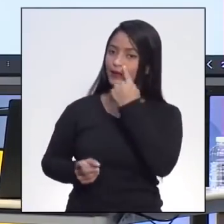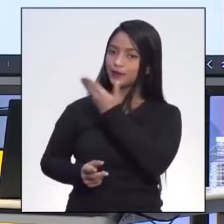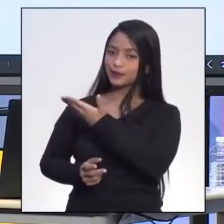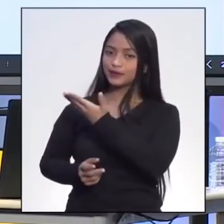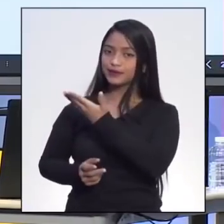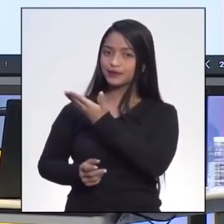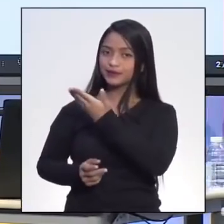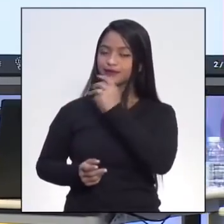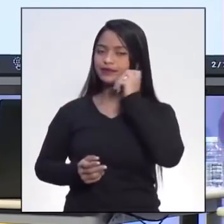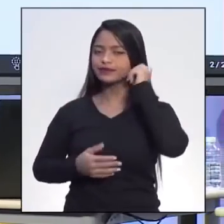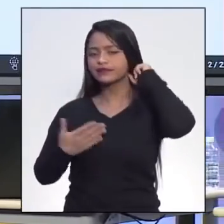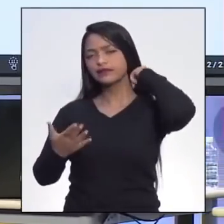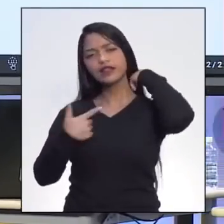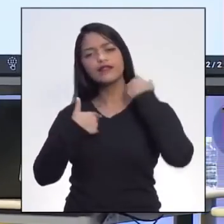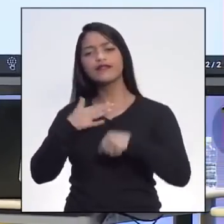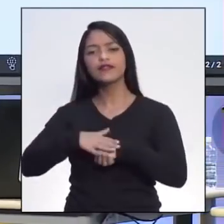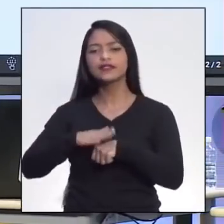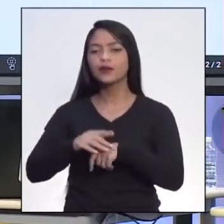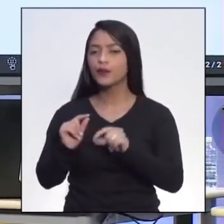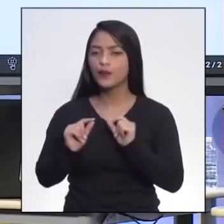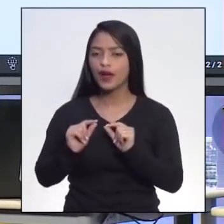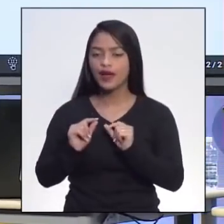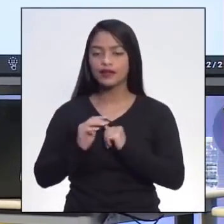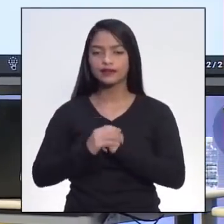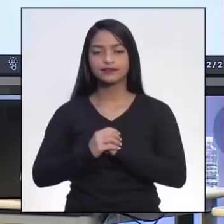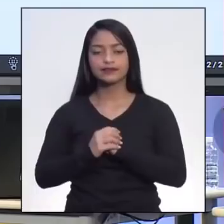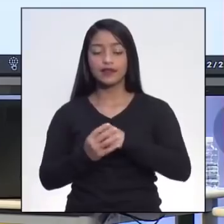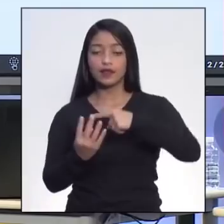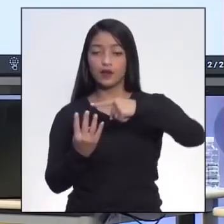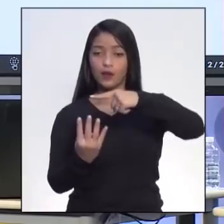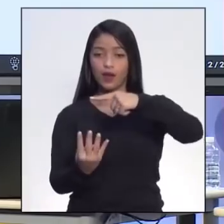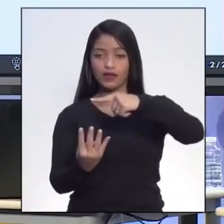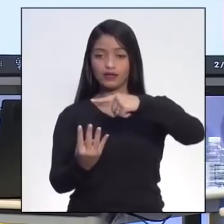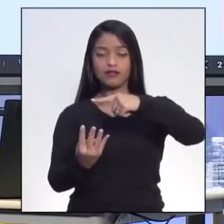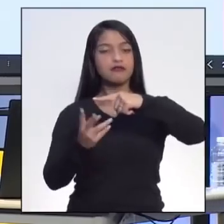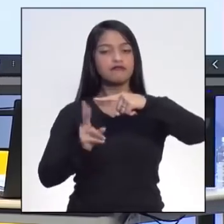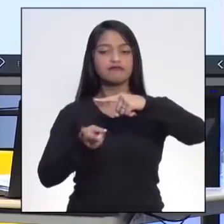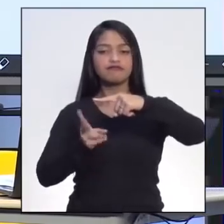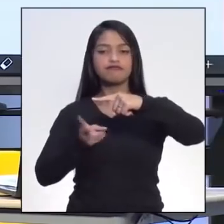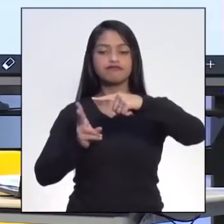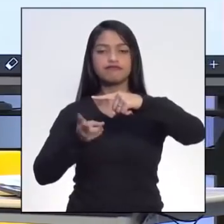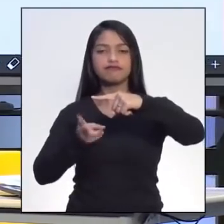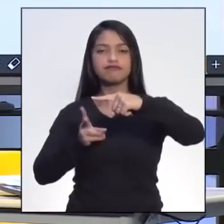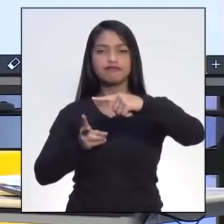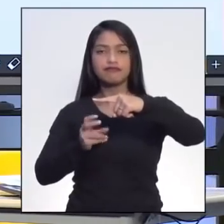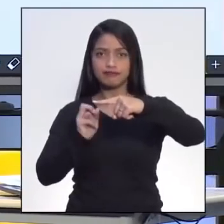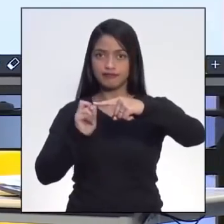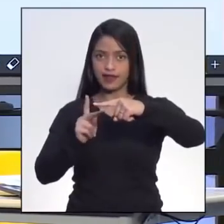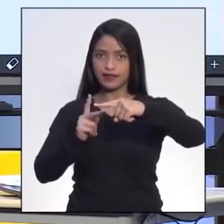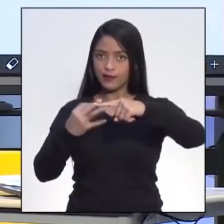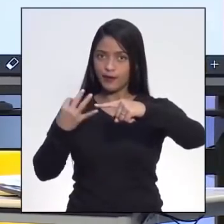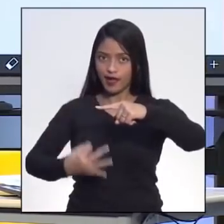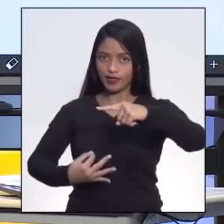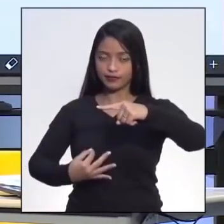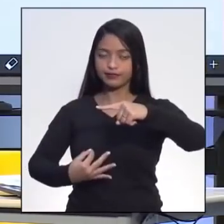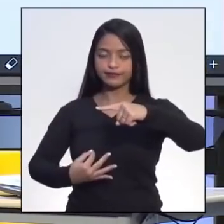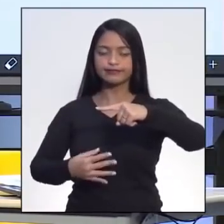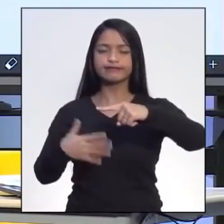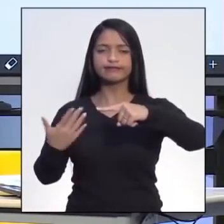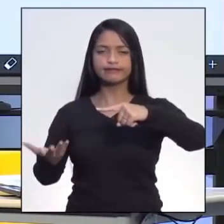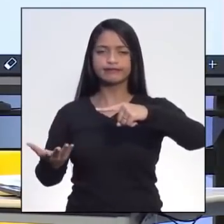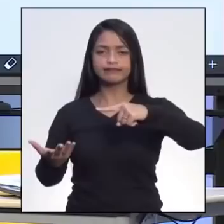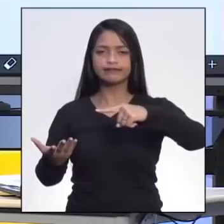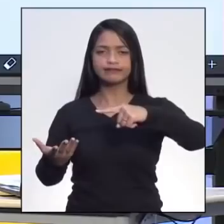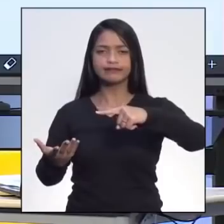fazer aqui? Vou manter esse denominador, correto? Aonde que está